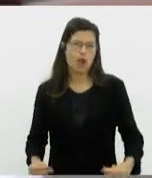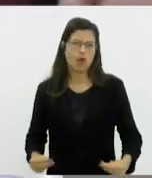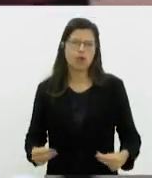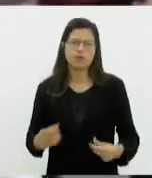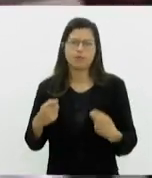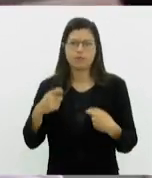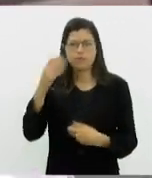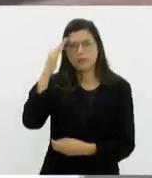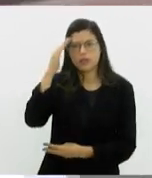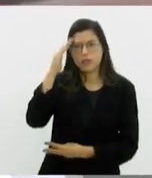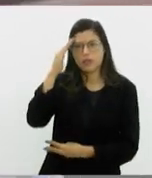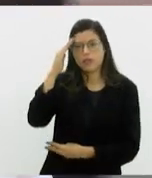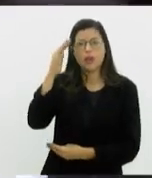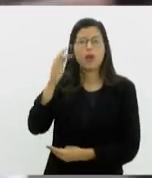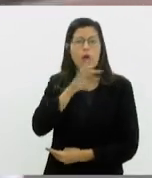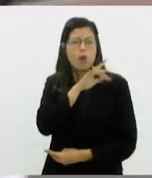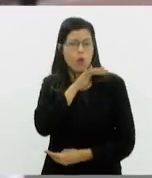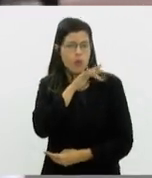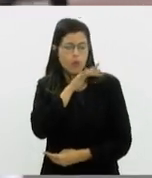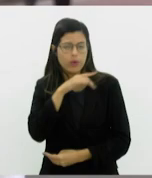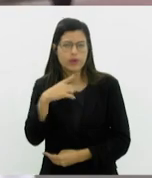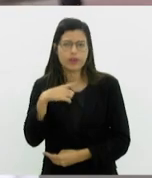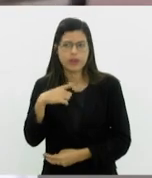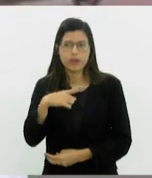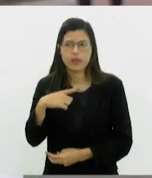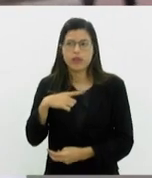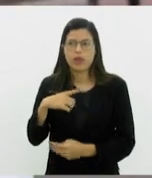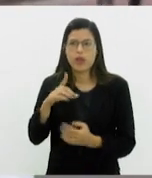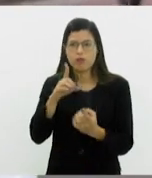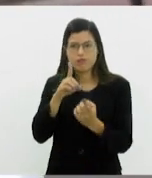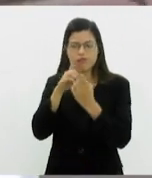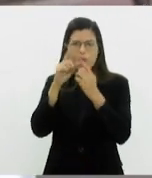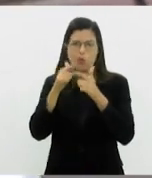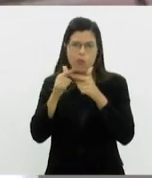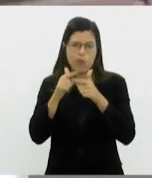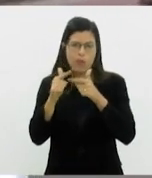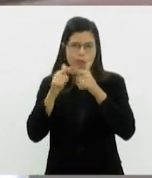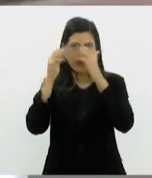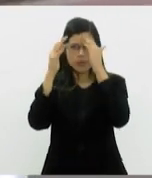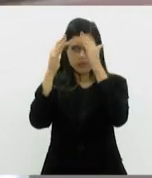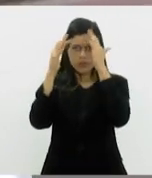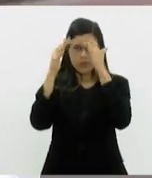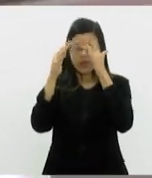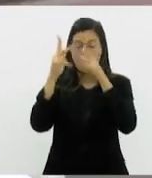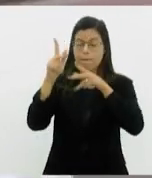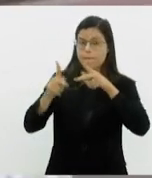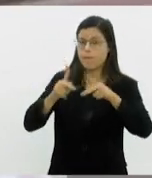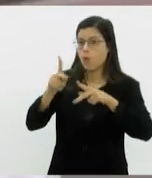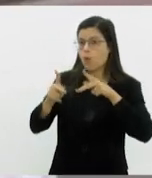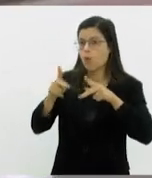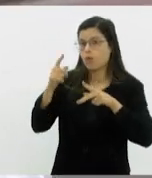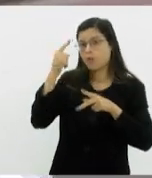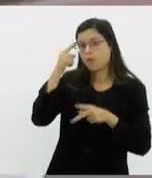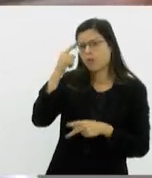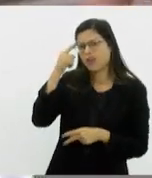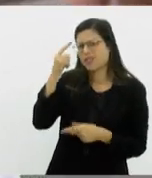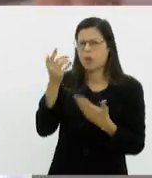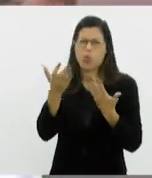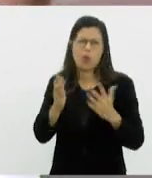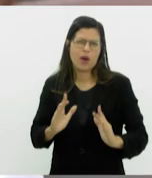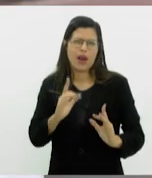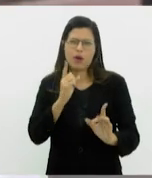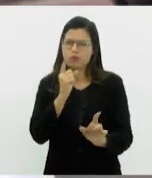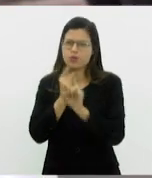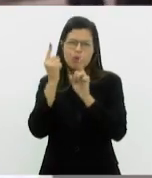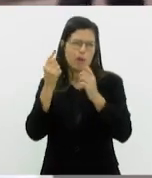que por mais ruim que seja você ter um diagnóstico de algum problema no cérebro, e isso é comum à população, prefiro não nem descobrir, ou prefiro